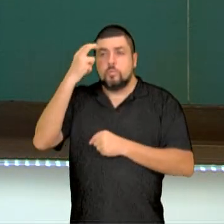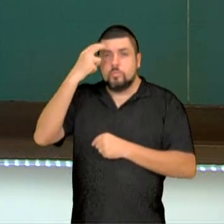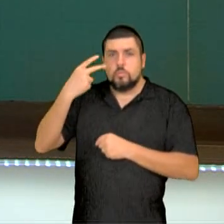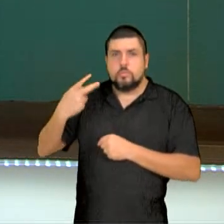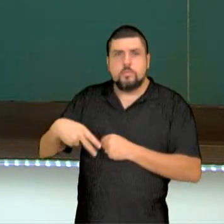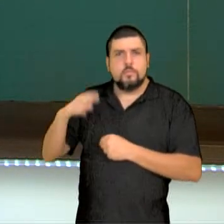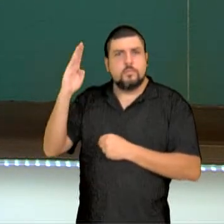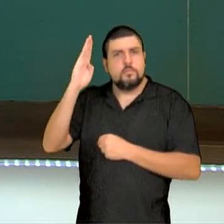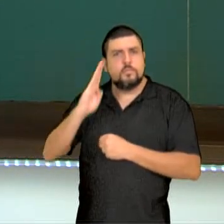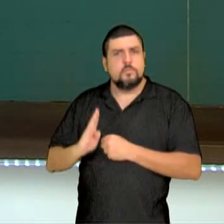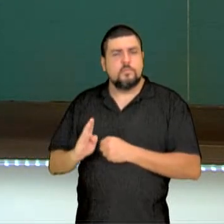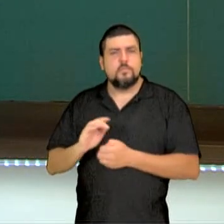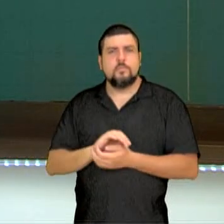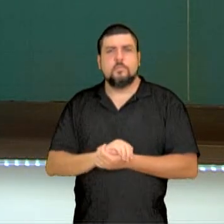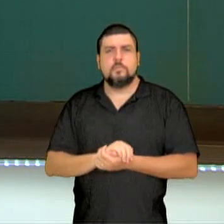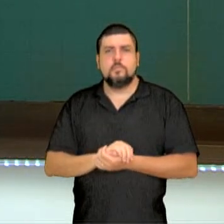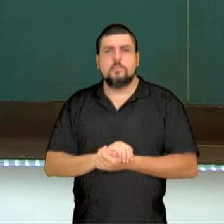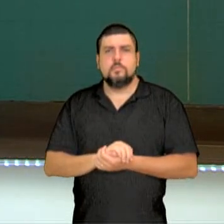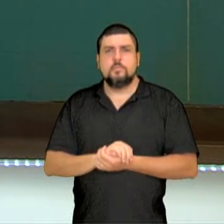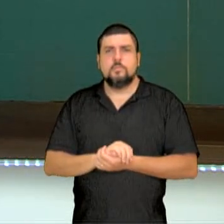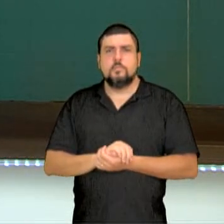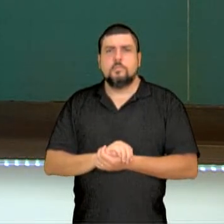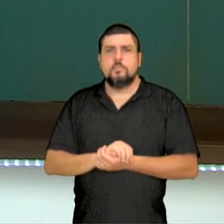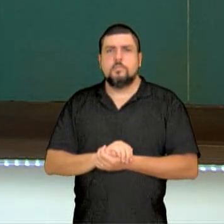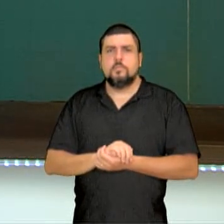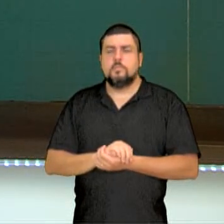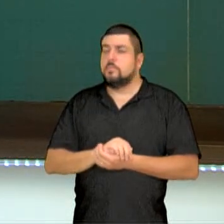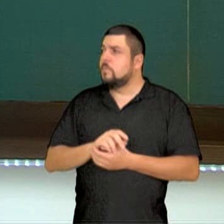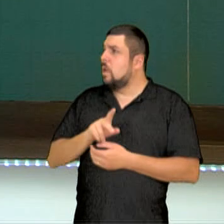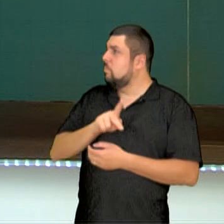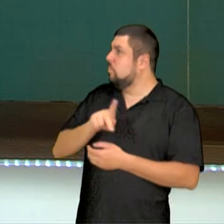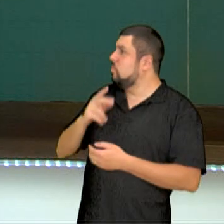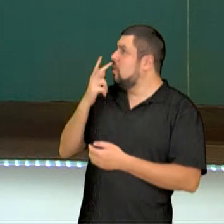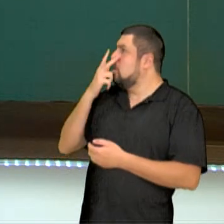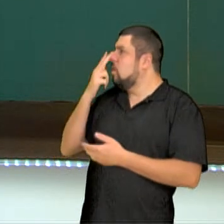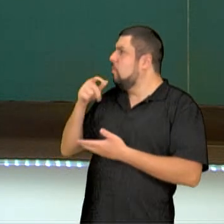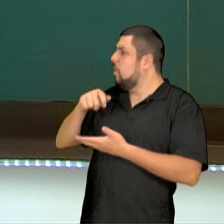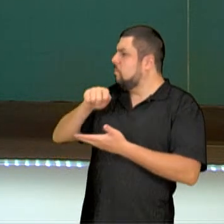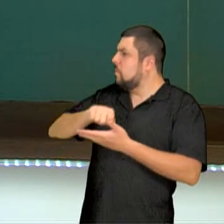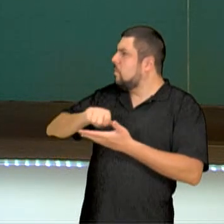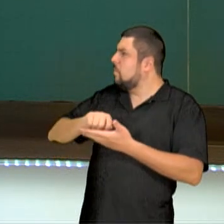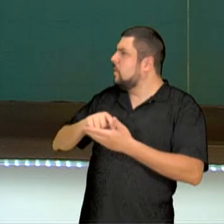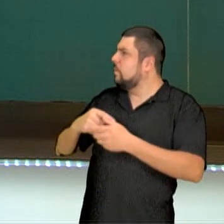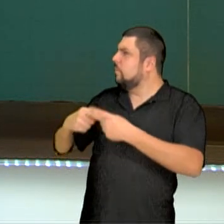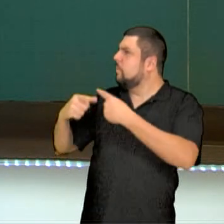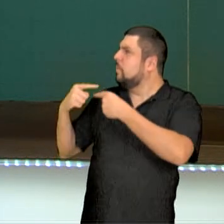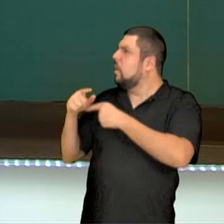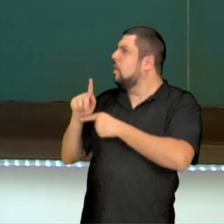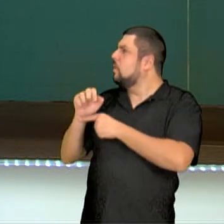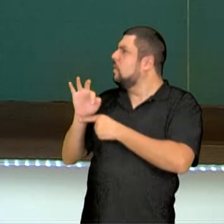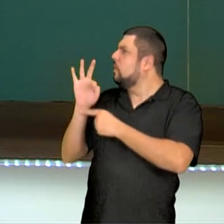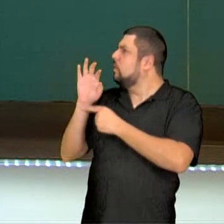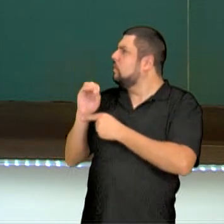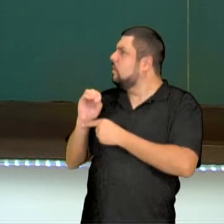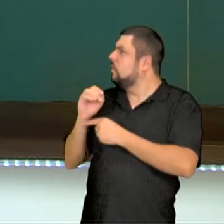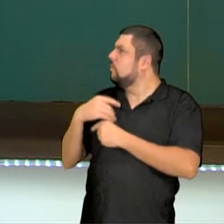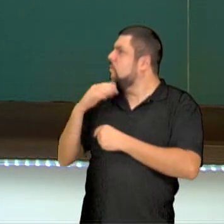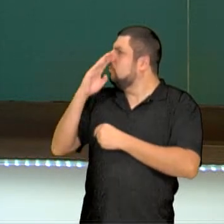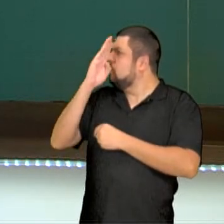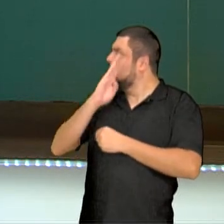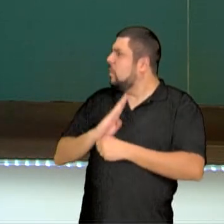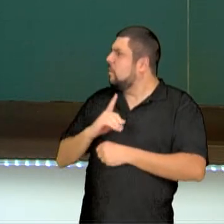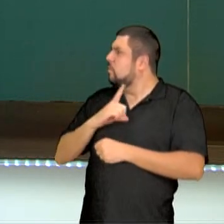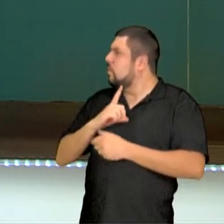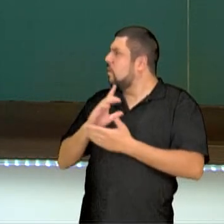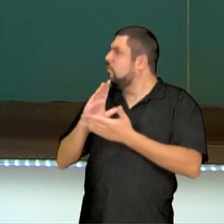aí? Ah, professor, eu acho que é por conta dela vir dos guetos, né? O Brasil tem várias camadas